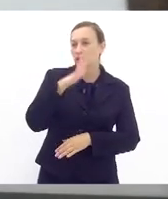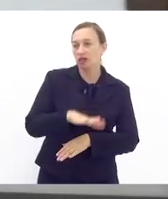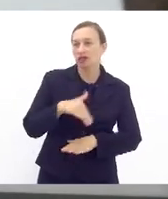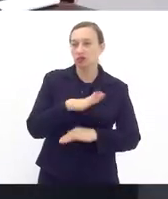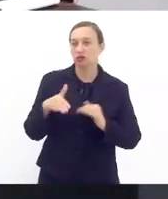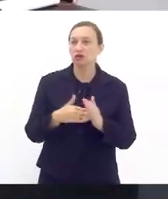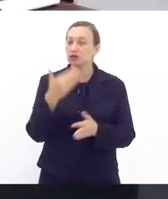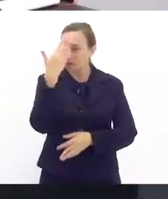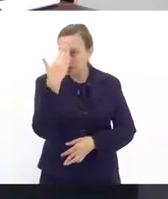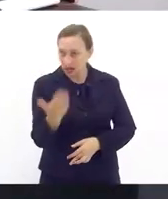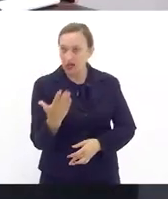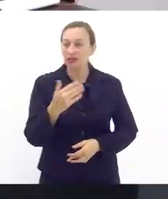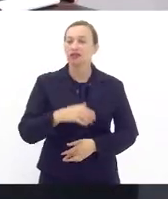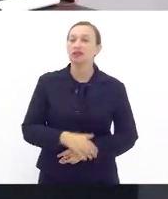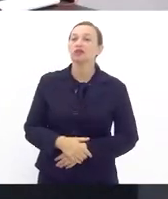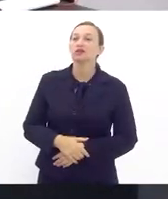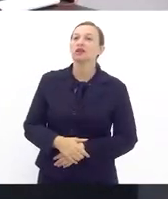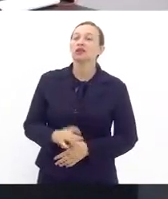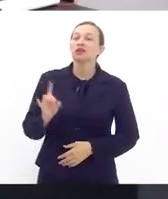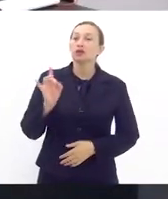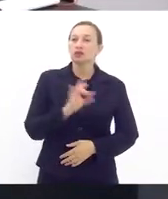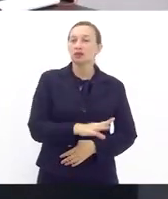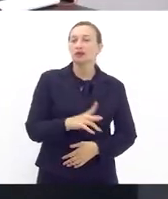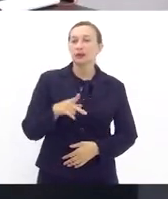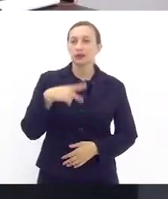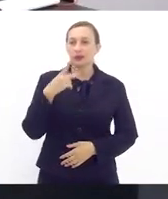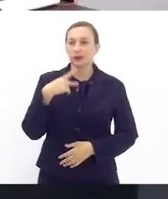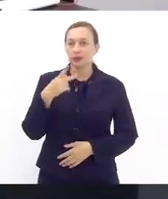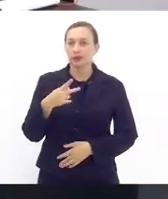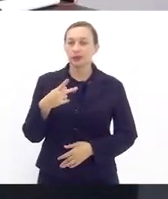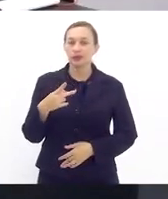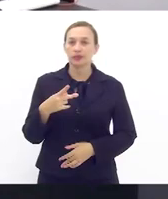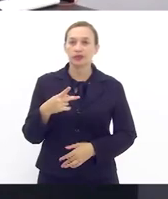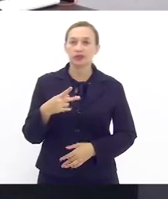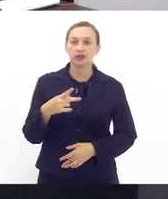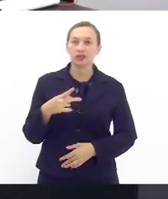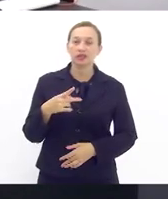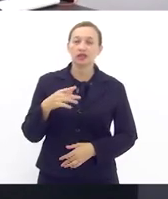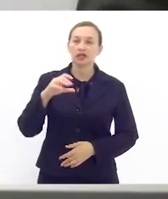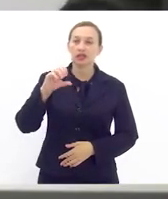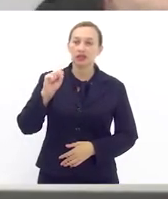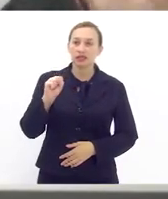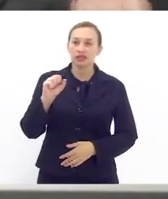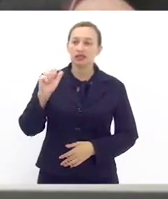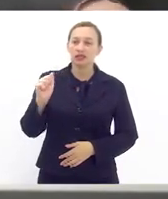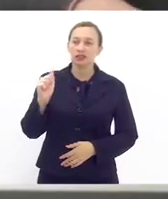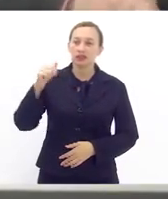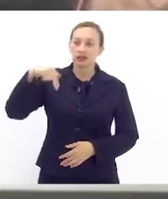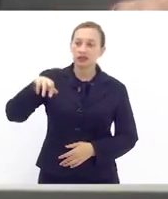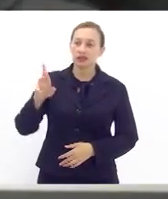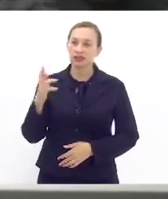obrigada então a última escrita a senhora Sandra Pedroso